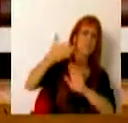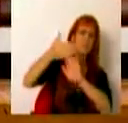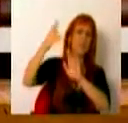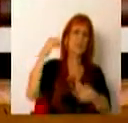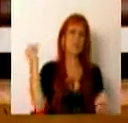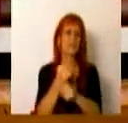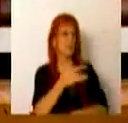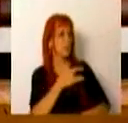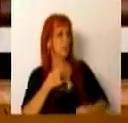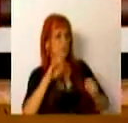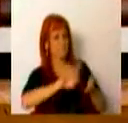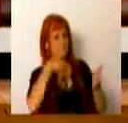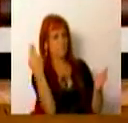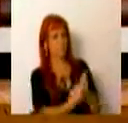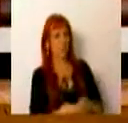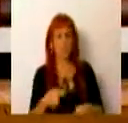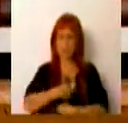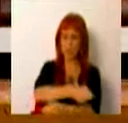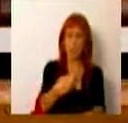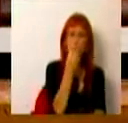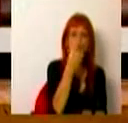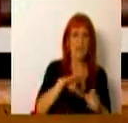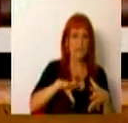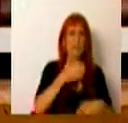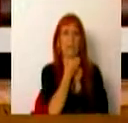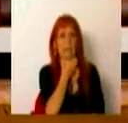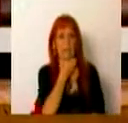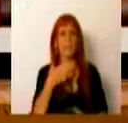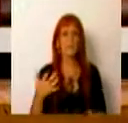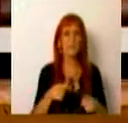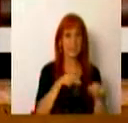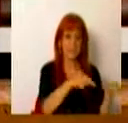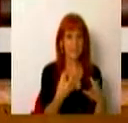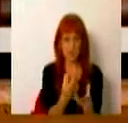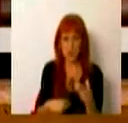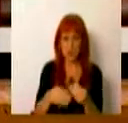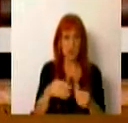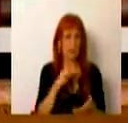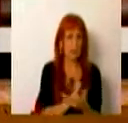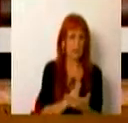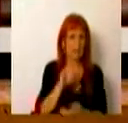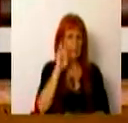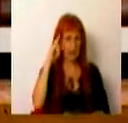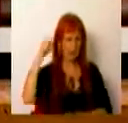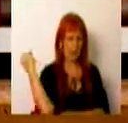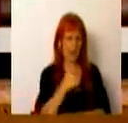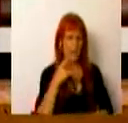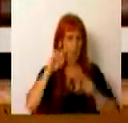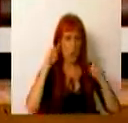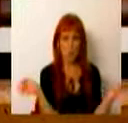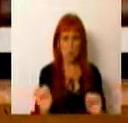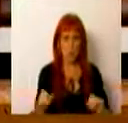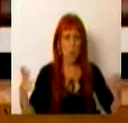os serviços de saúde em colapso e o abastecimento alimentar em ruptura. A isto junta-se uma insegurança e criminalidades